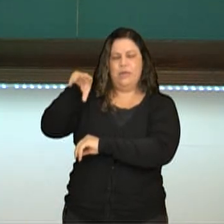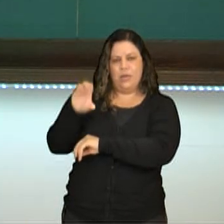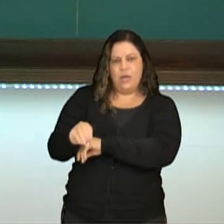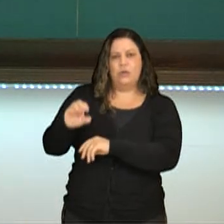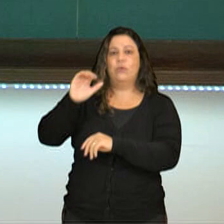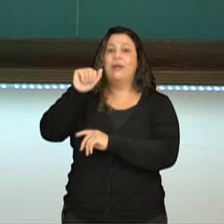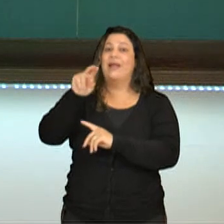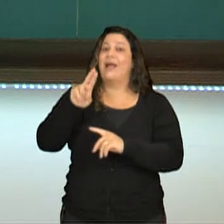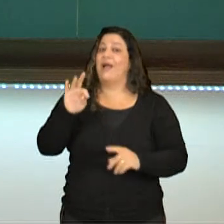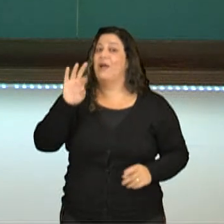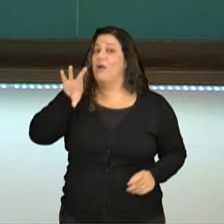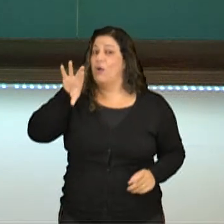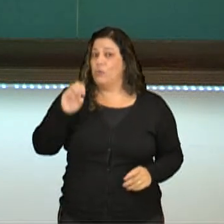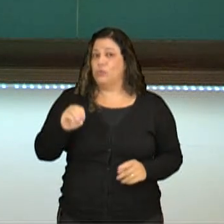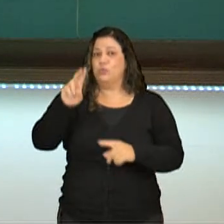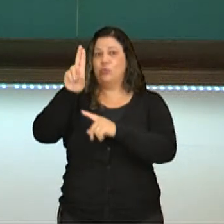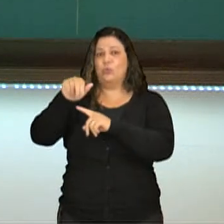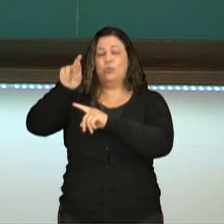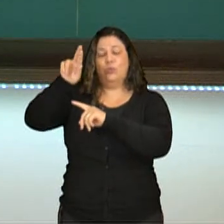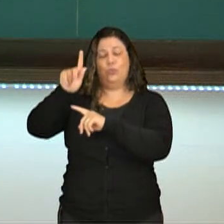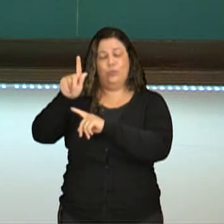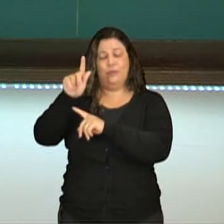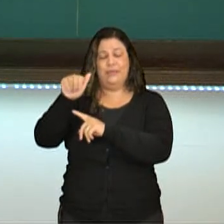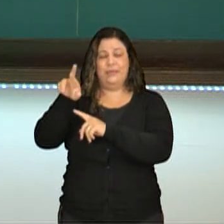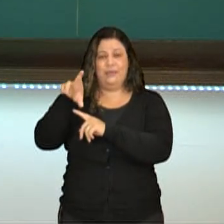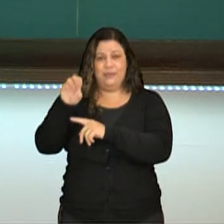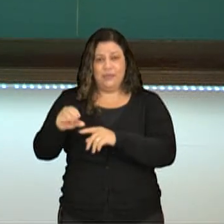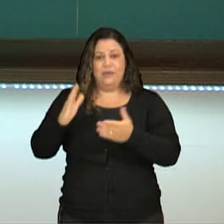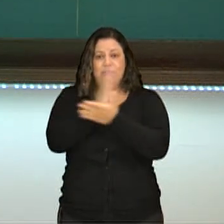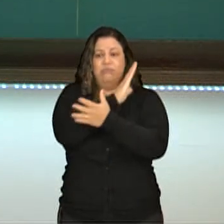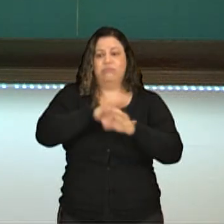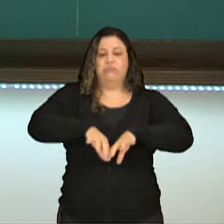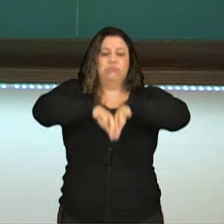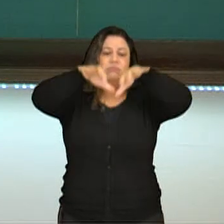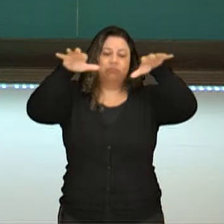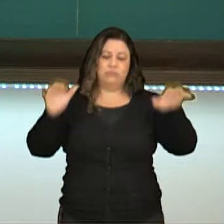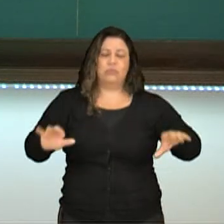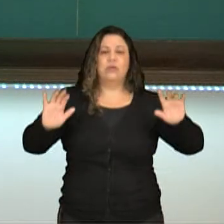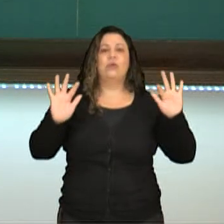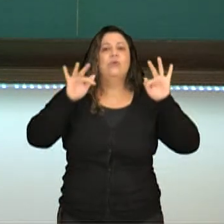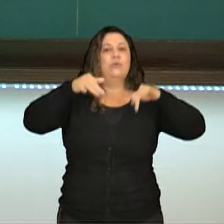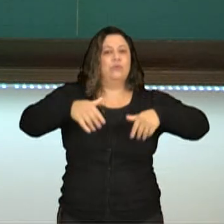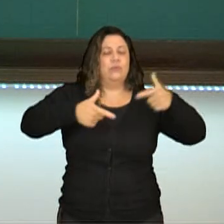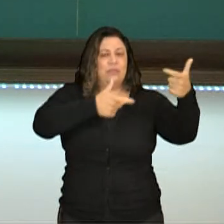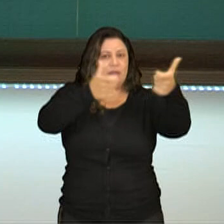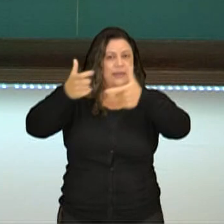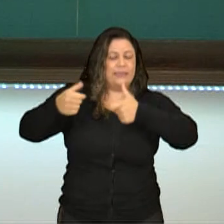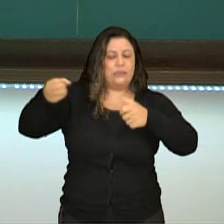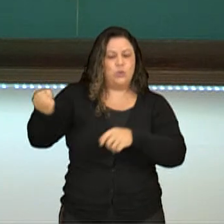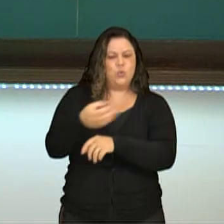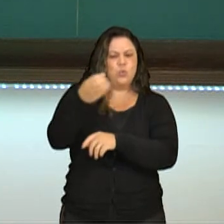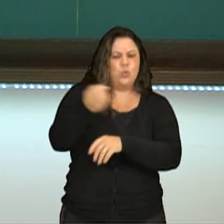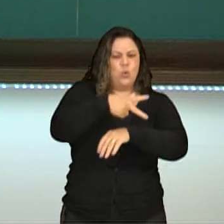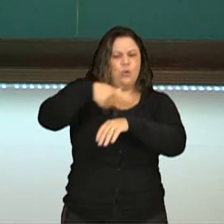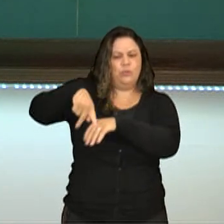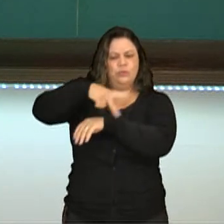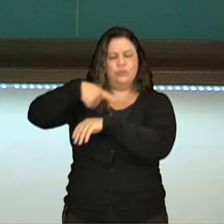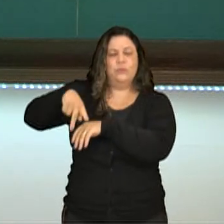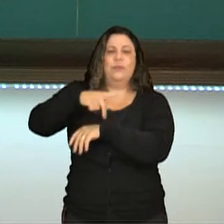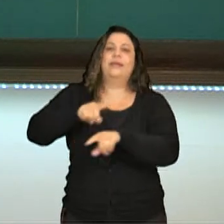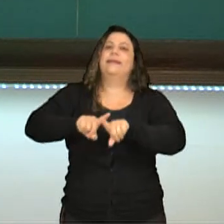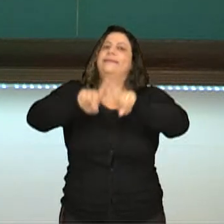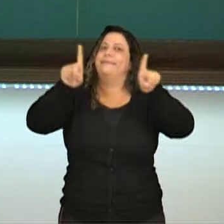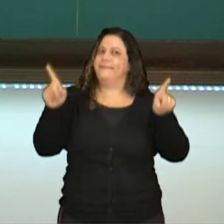derrotada, e foram desmembrados ao final da guerra, gerando novos países, o surgimento de novos países,